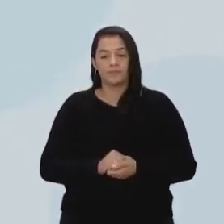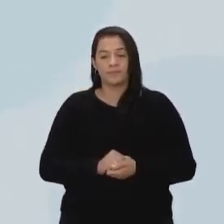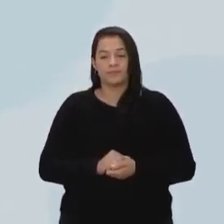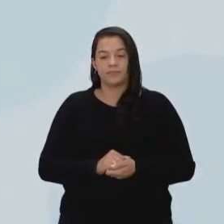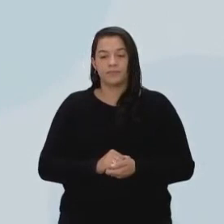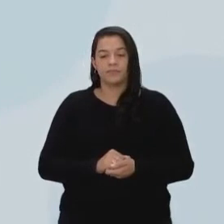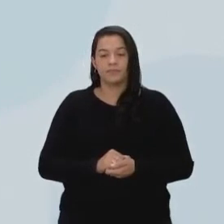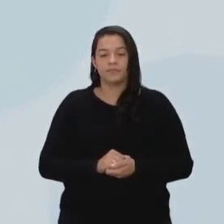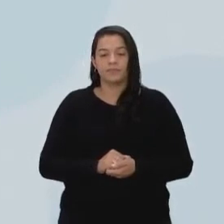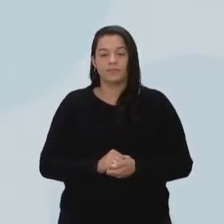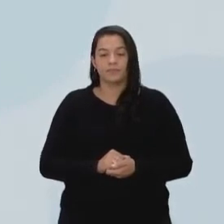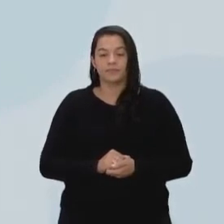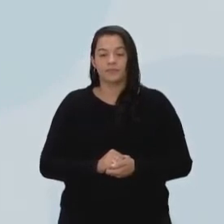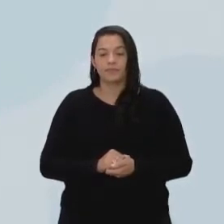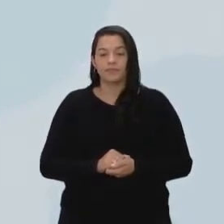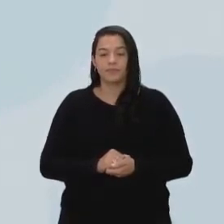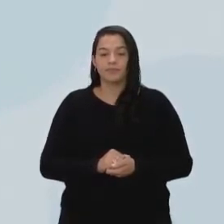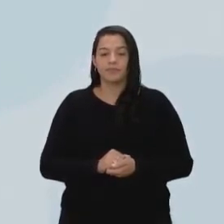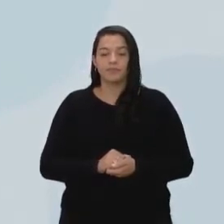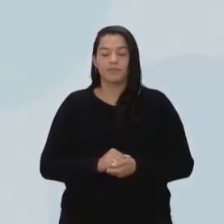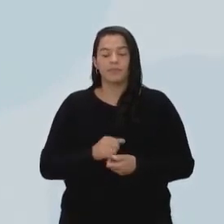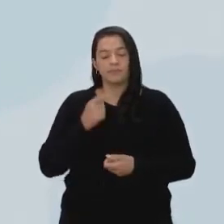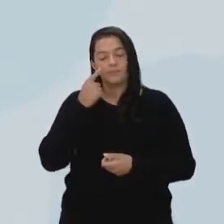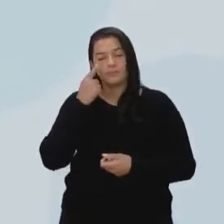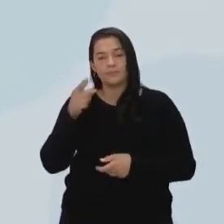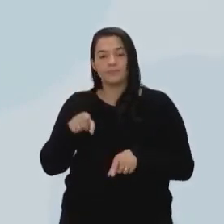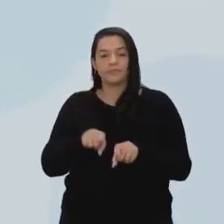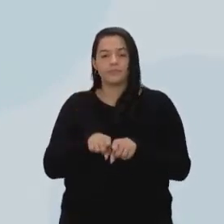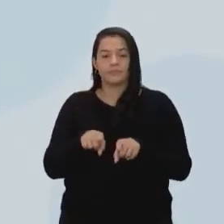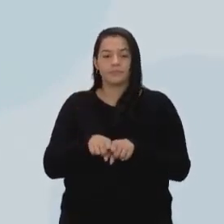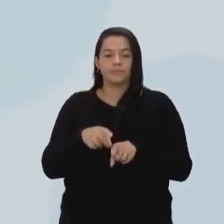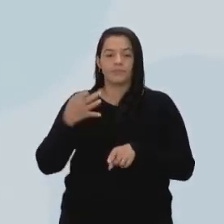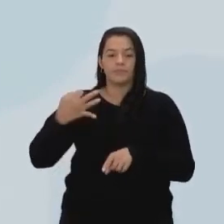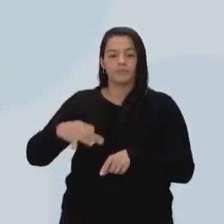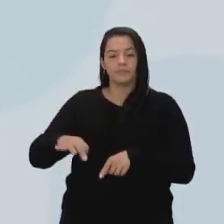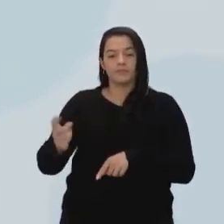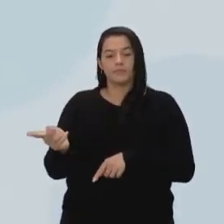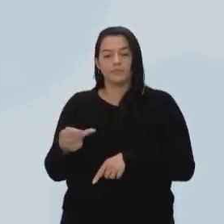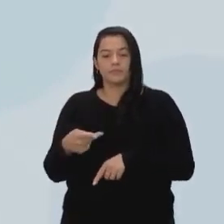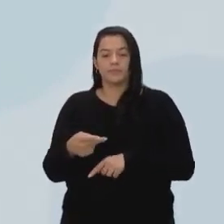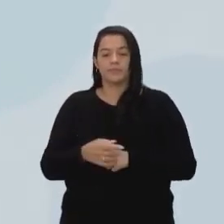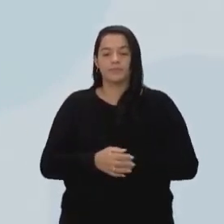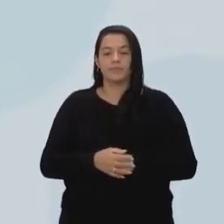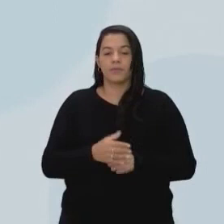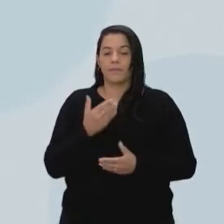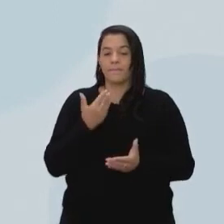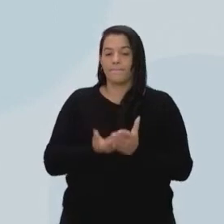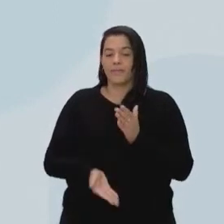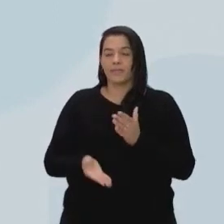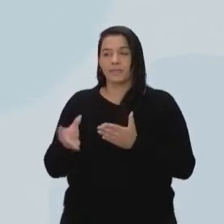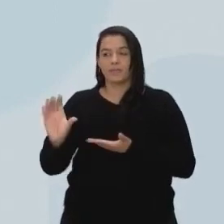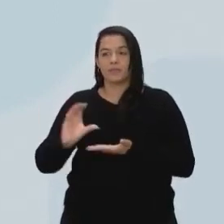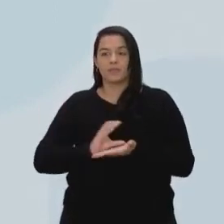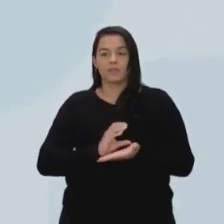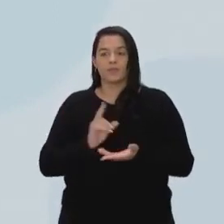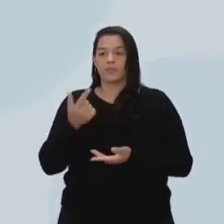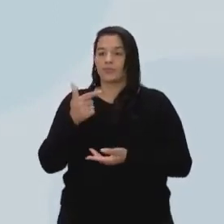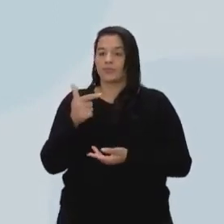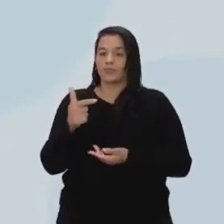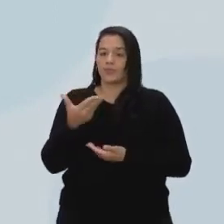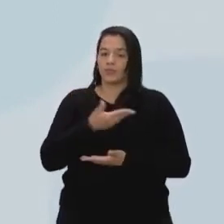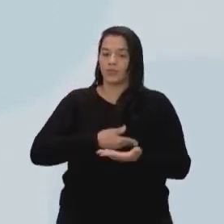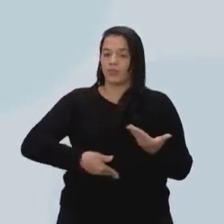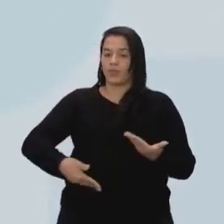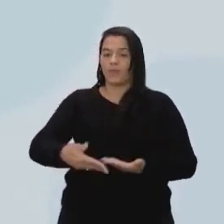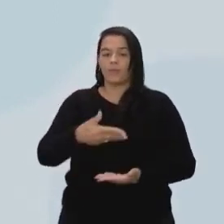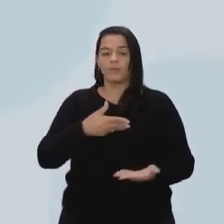de perda e ganho de elétrons por parte dos átomos formadores de tetraédrico. Não tem perda, não tem ganho, tem compartilhamento. Aquele que eu